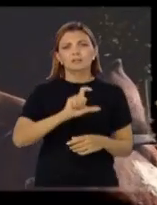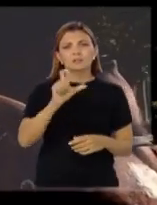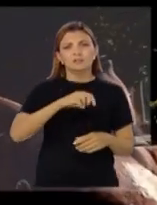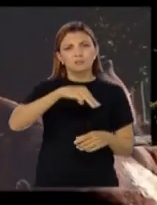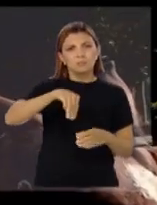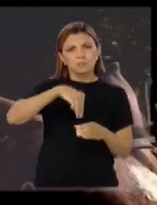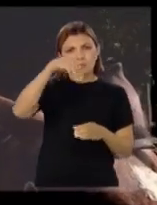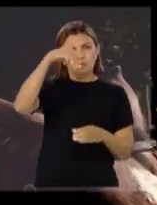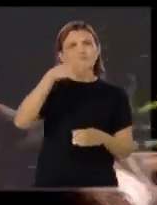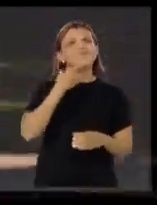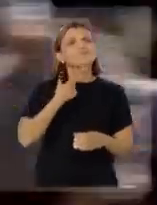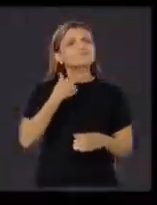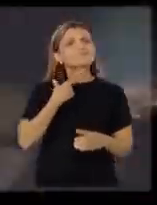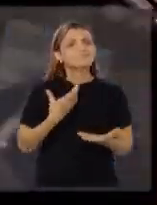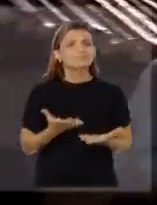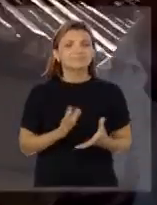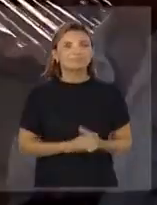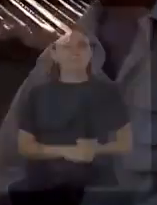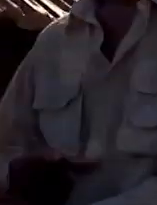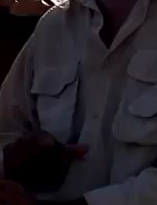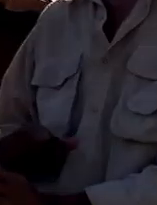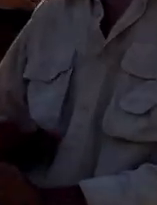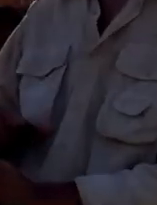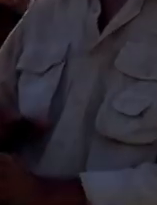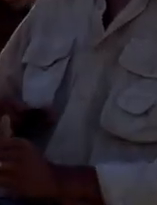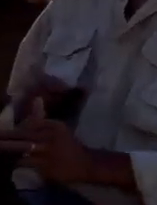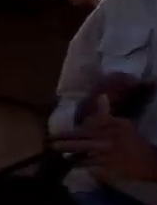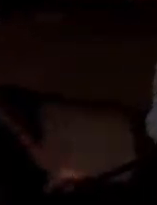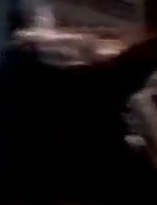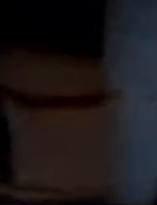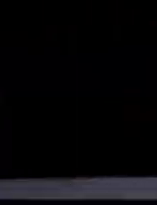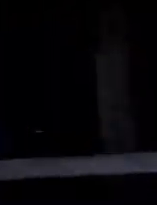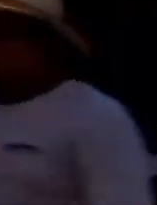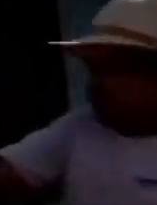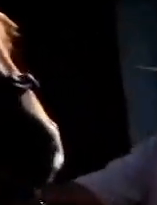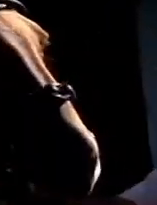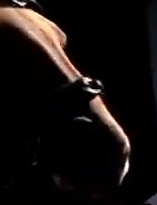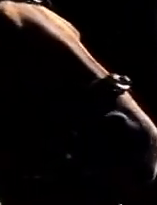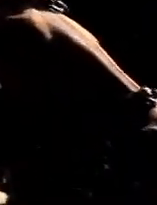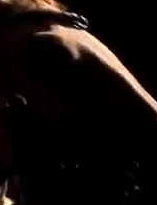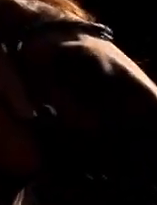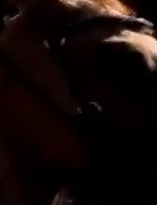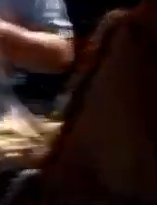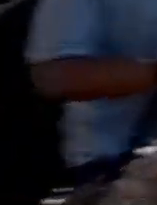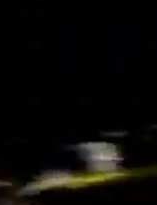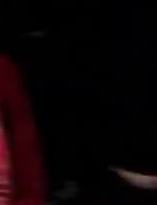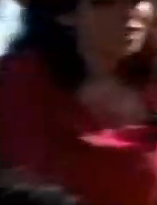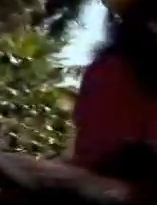preferi o iogurte caseiro com mel. Então vamos? Vamos. Quero conhecer o Rio, seu Josias.